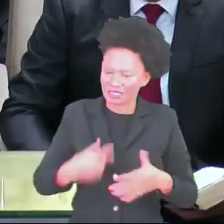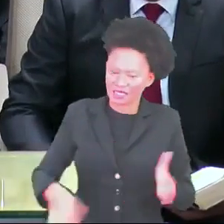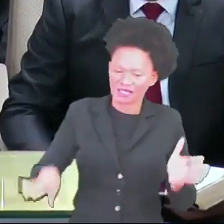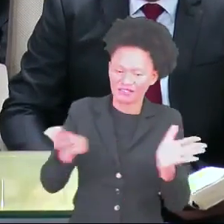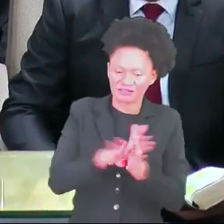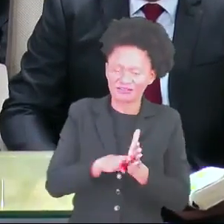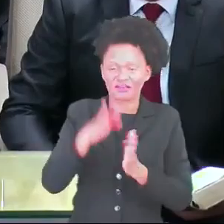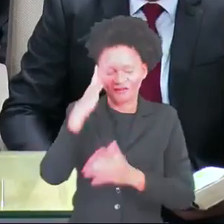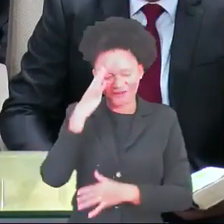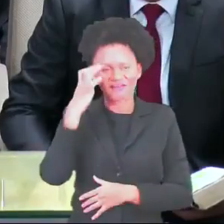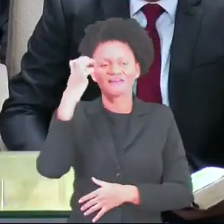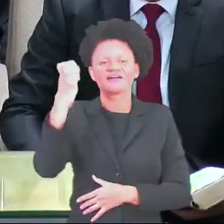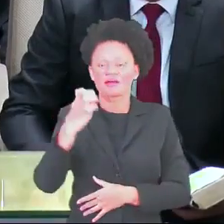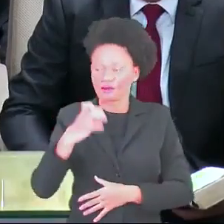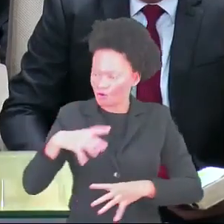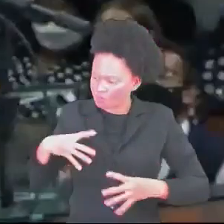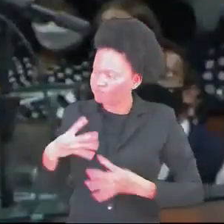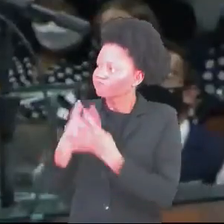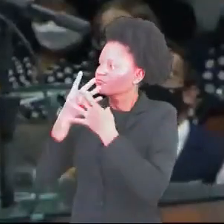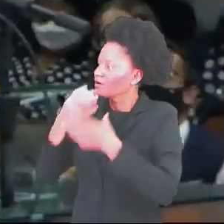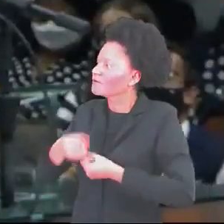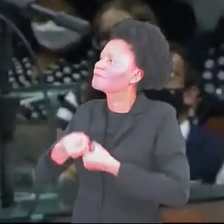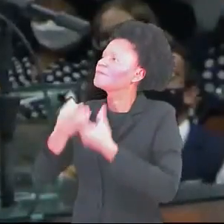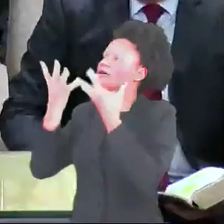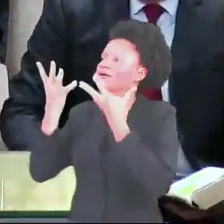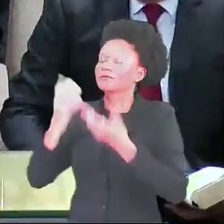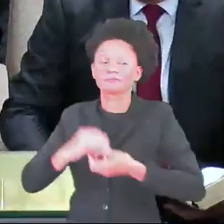chegando. Confesse.